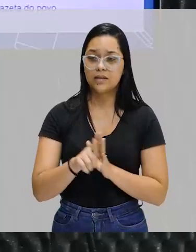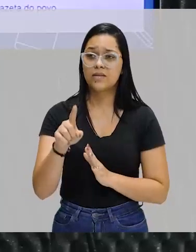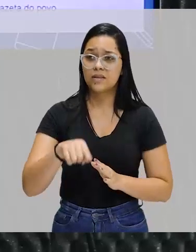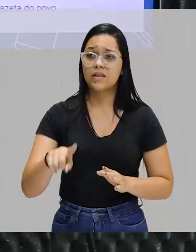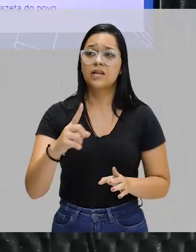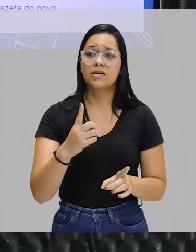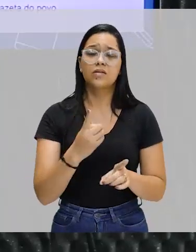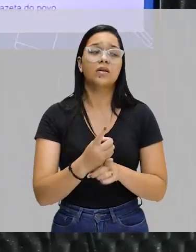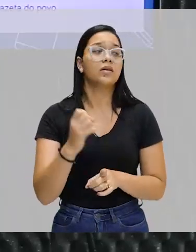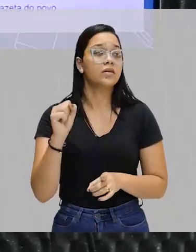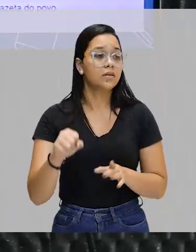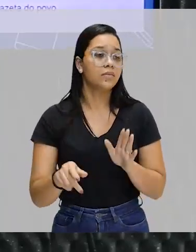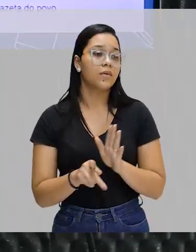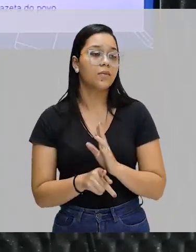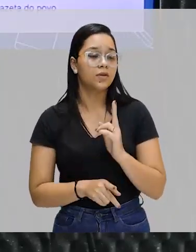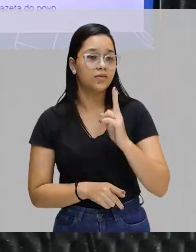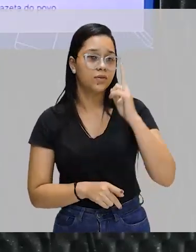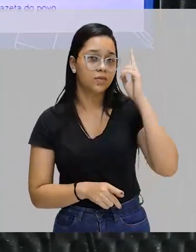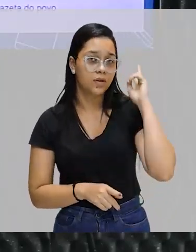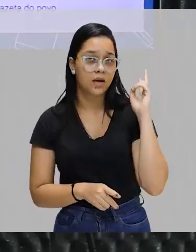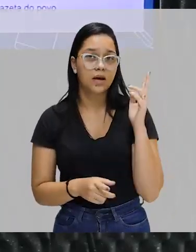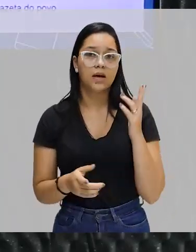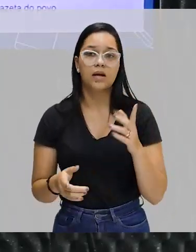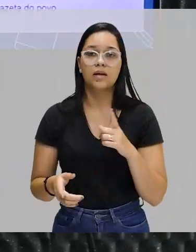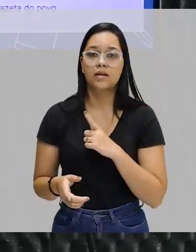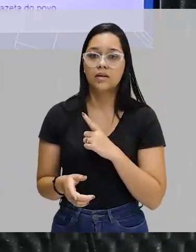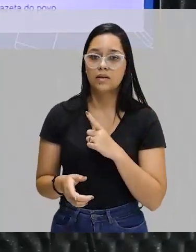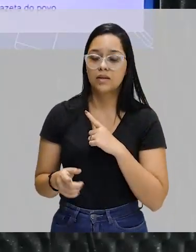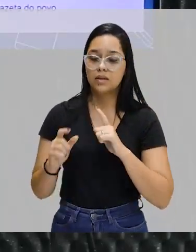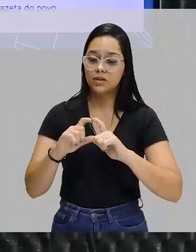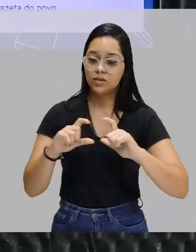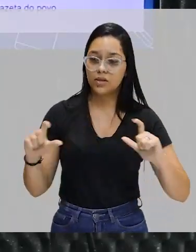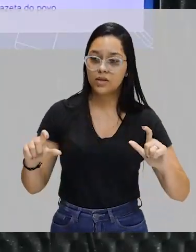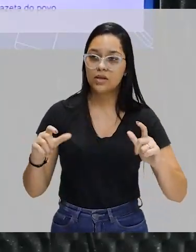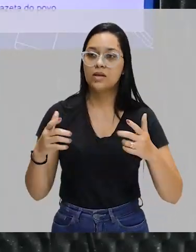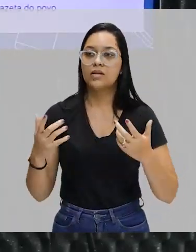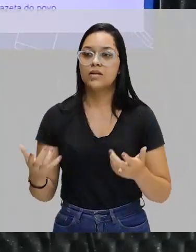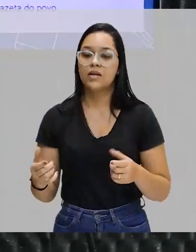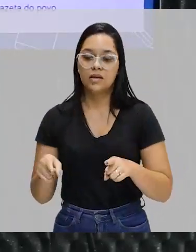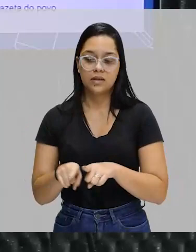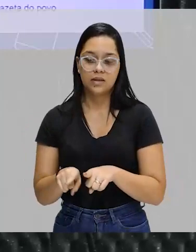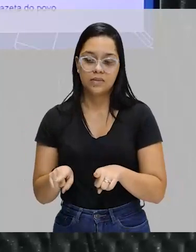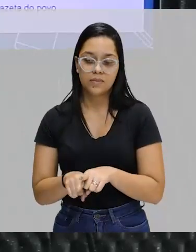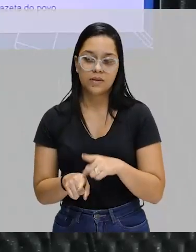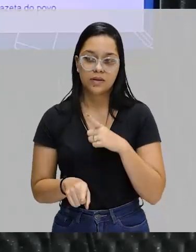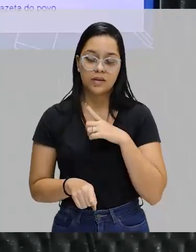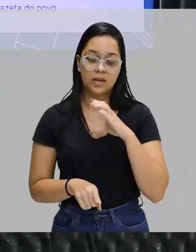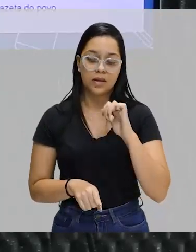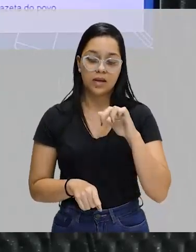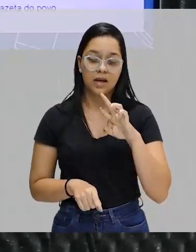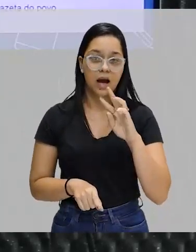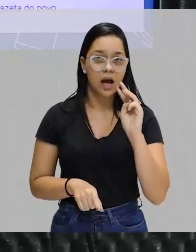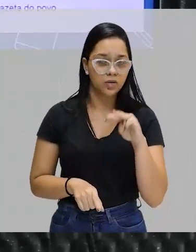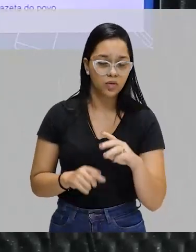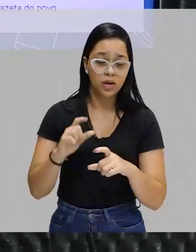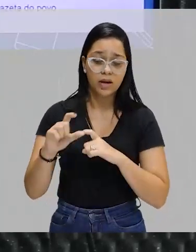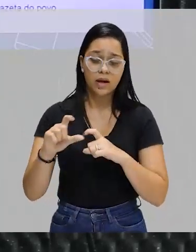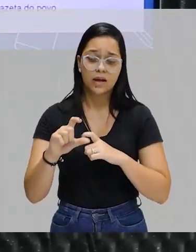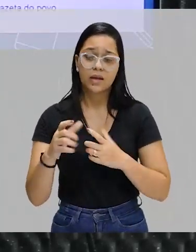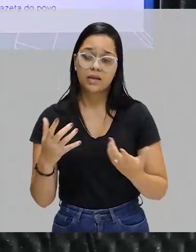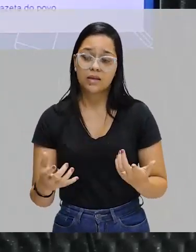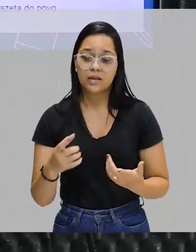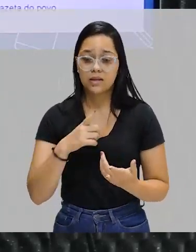encontrar muito questões de vestibular com charge, com tirinhas, vão encontrar cartoon. Então, aqui nós temos, né,